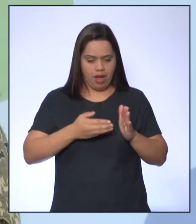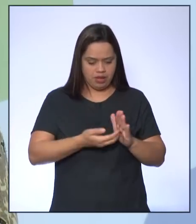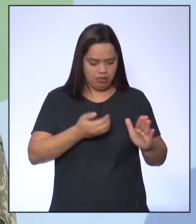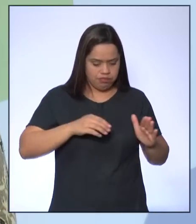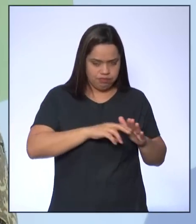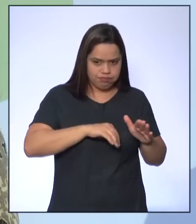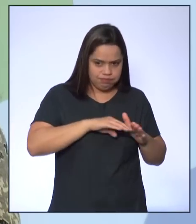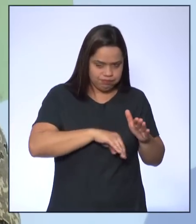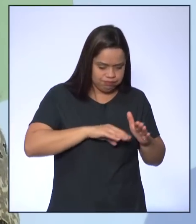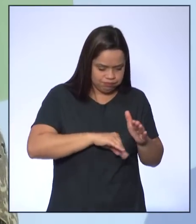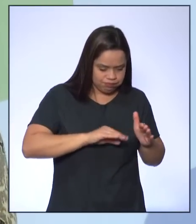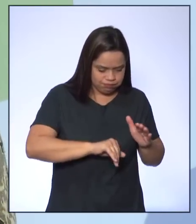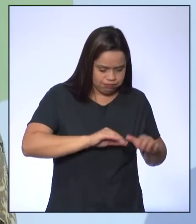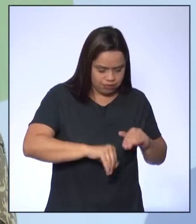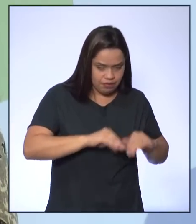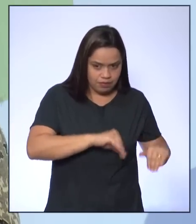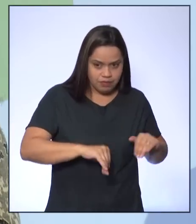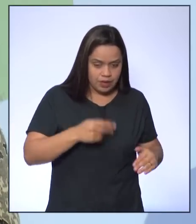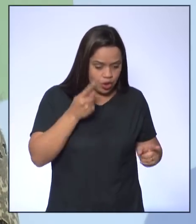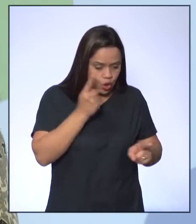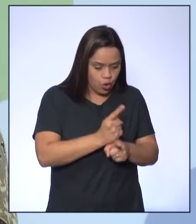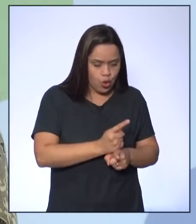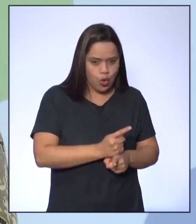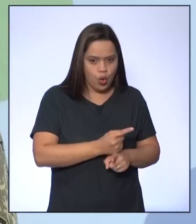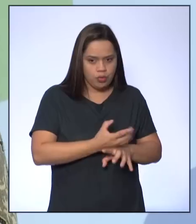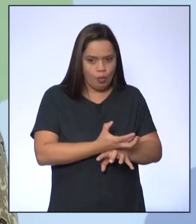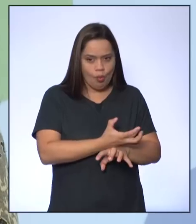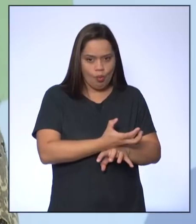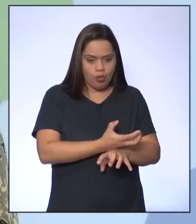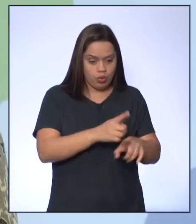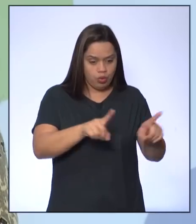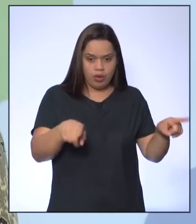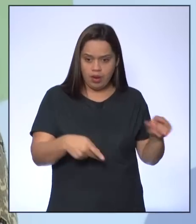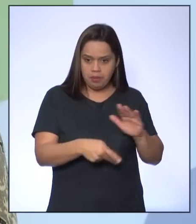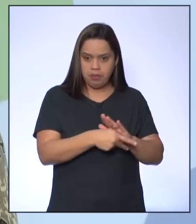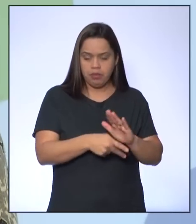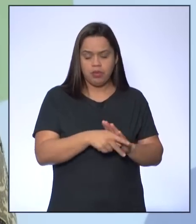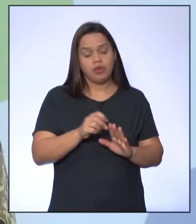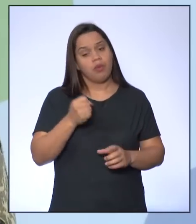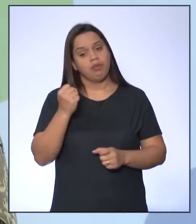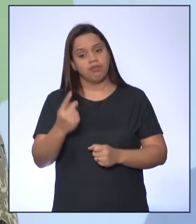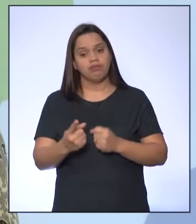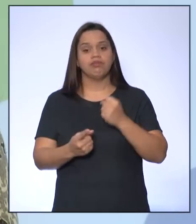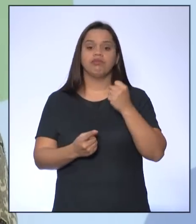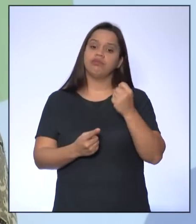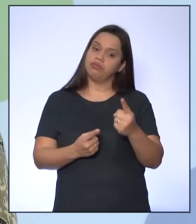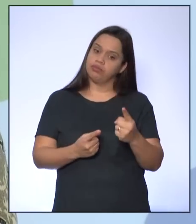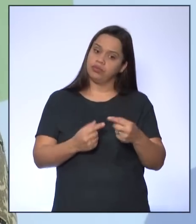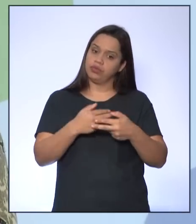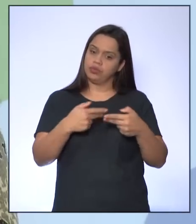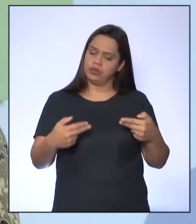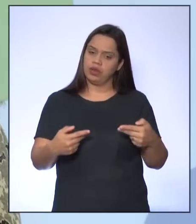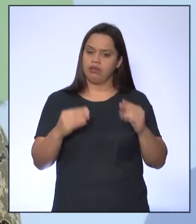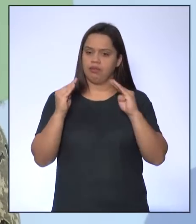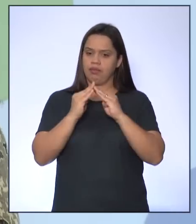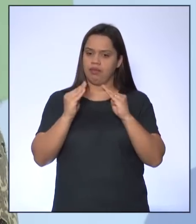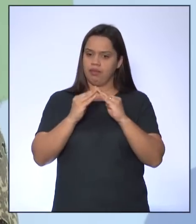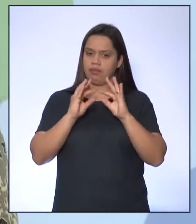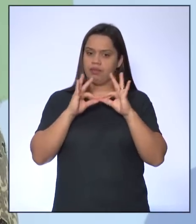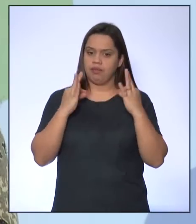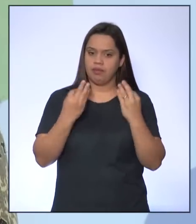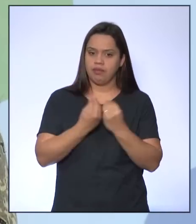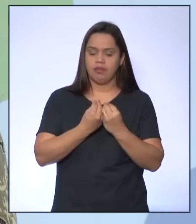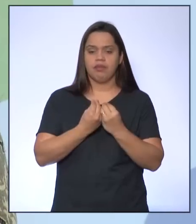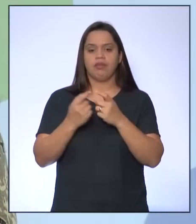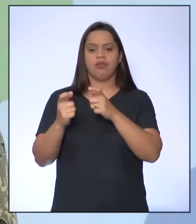vão datando, vão catalogando, geralmente assim. Alguns objetos estão em casas de famílias, estão em